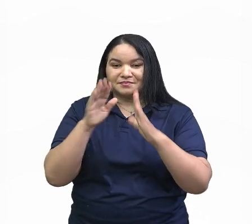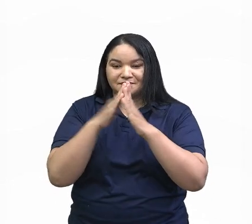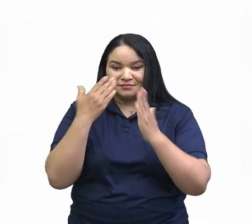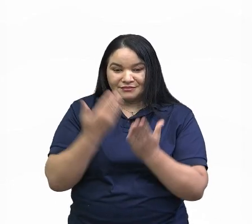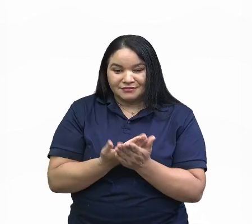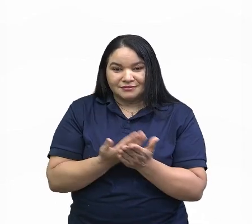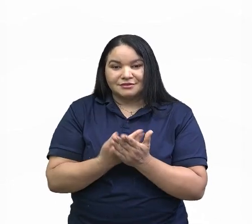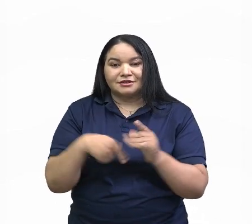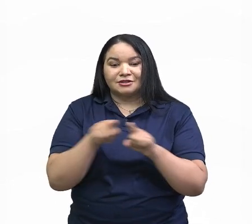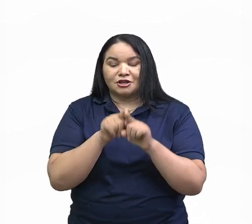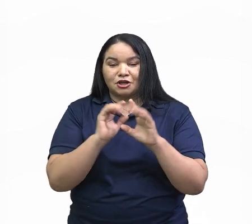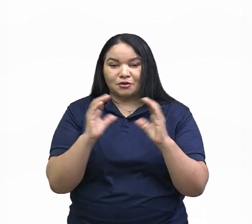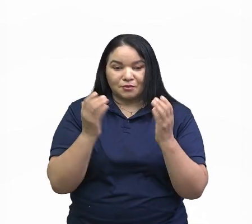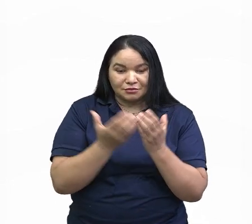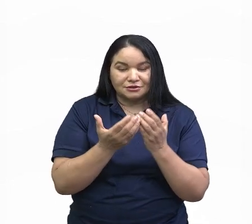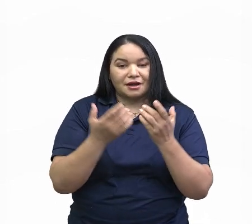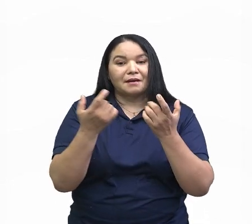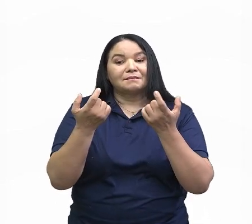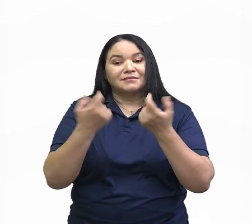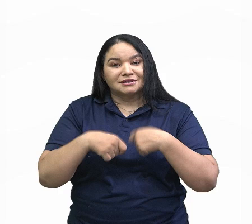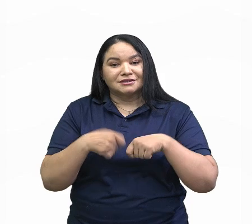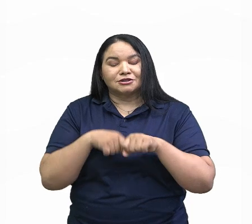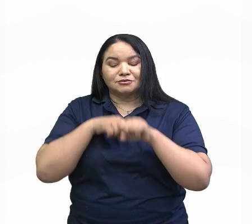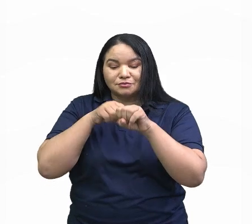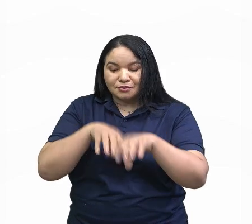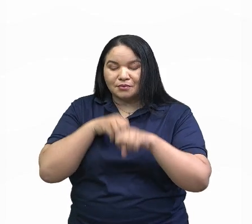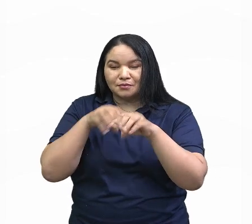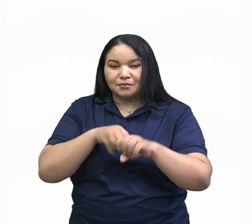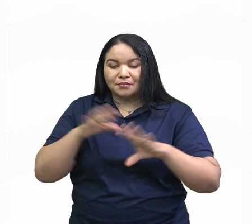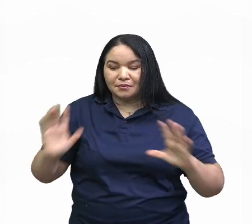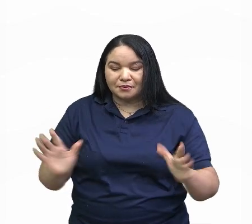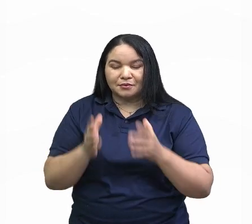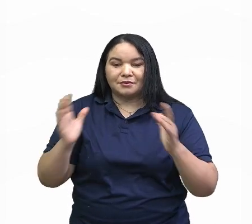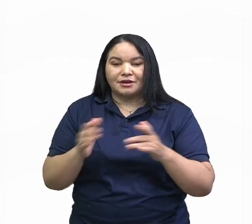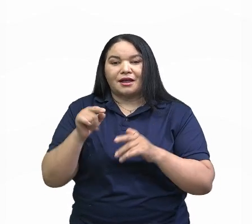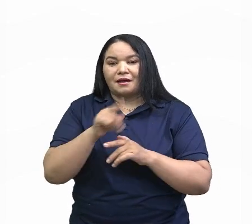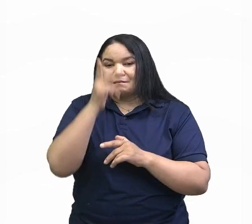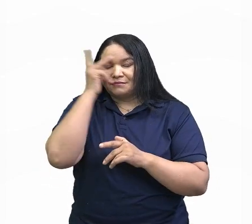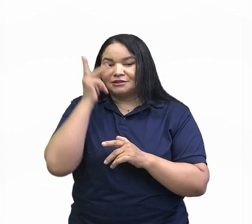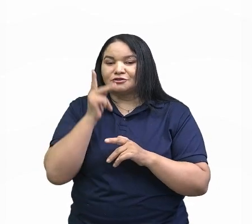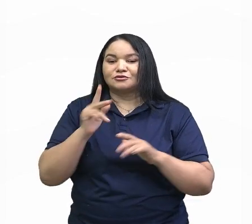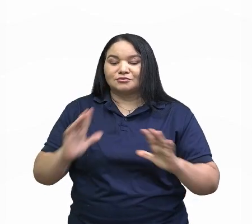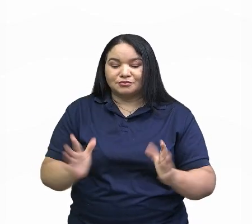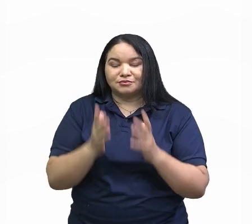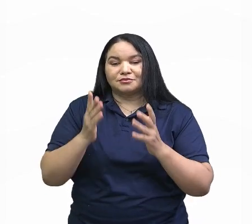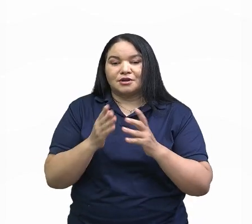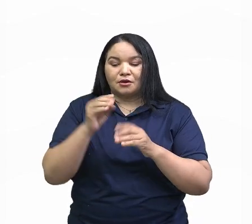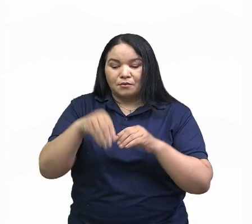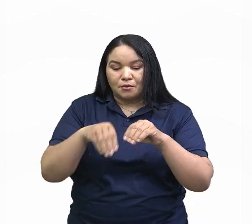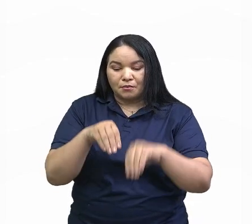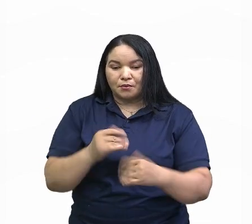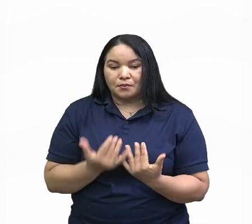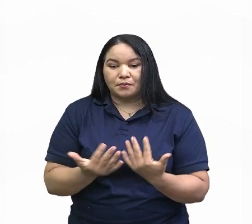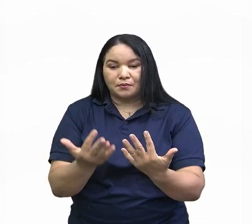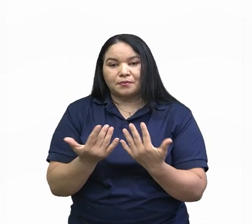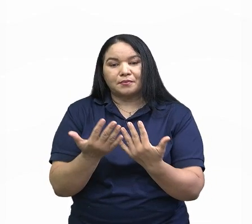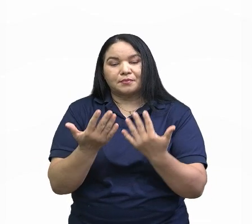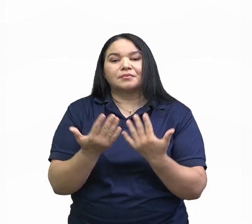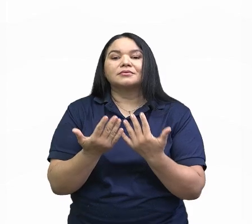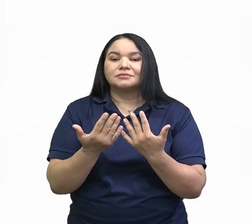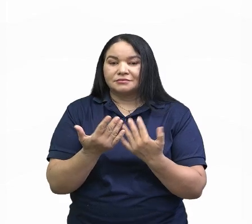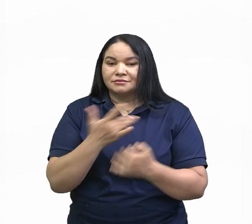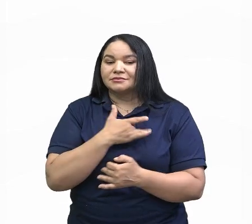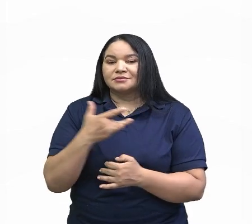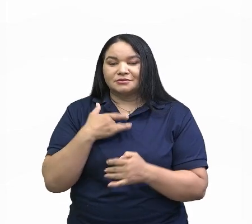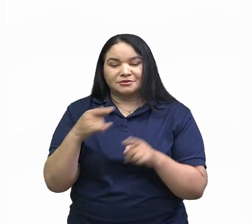e comunidades, né, promove a conscientização e mudanças de hábitos mais saudáveis e sustentáveis, né? Então,